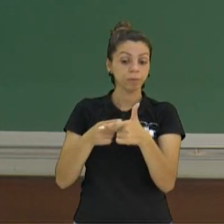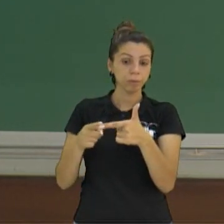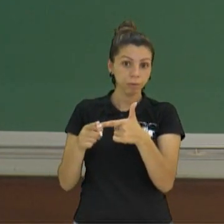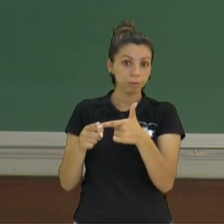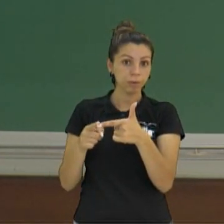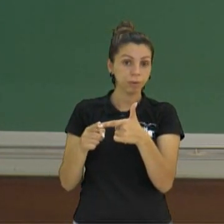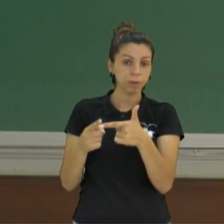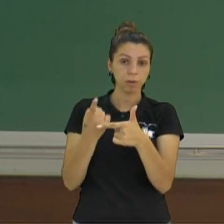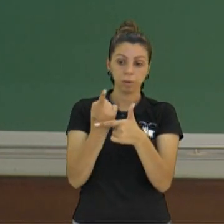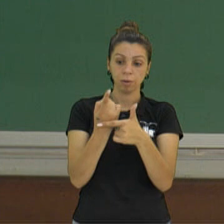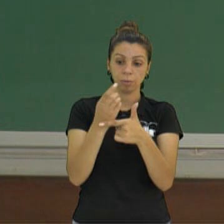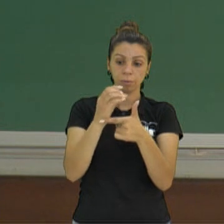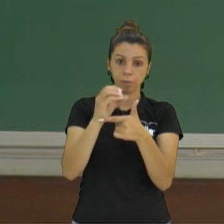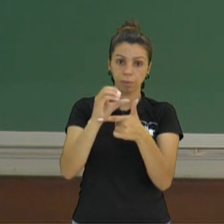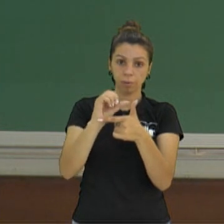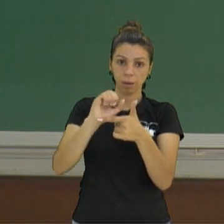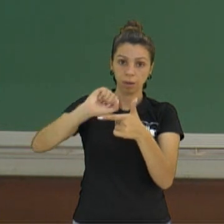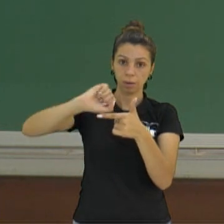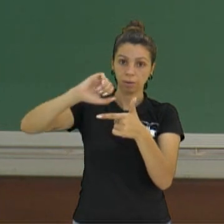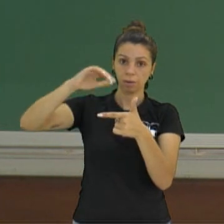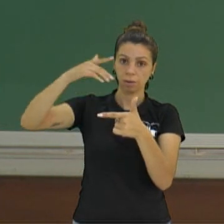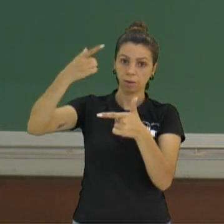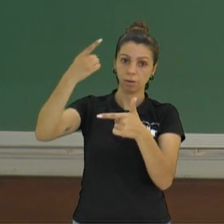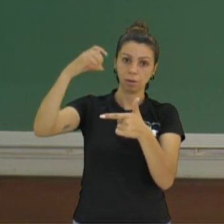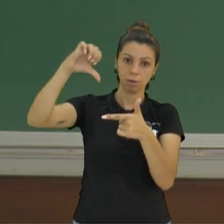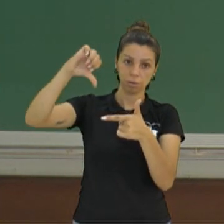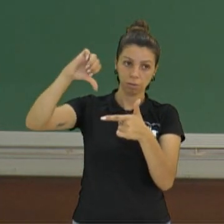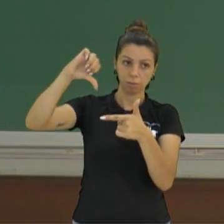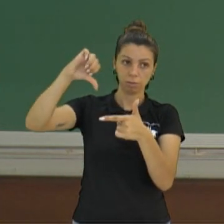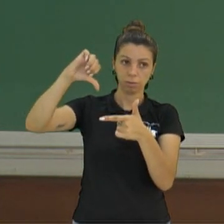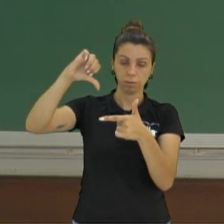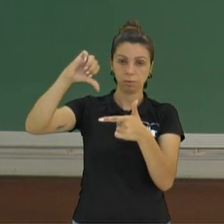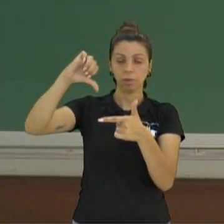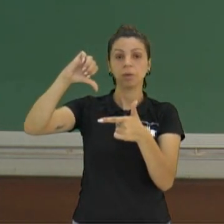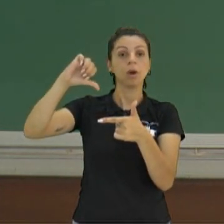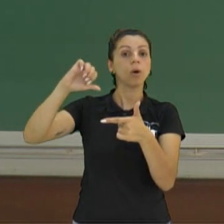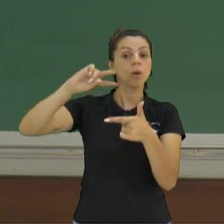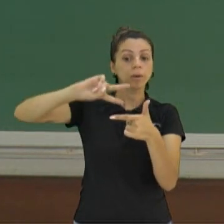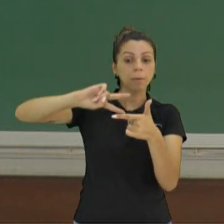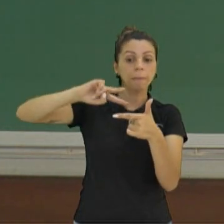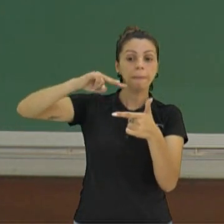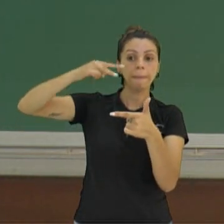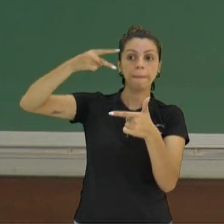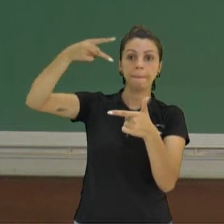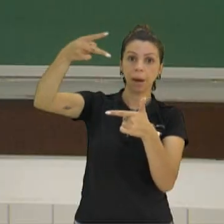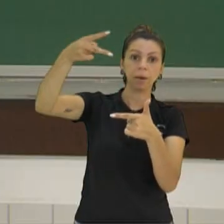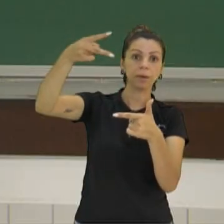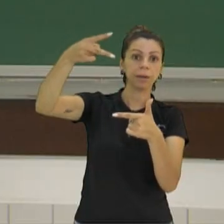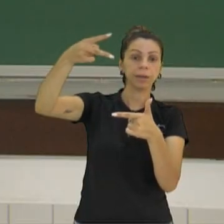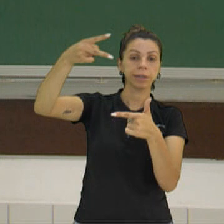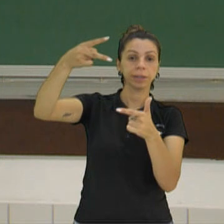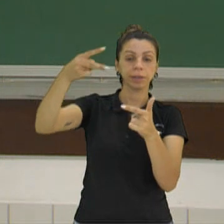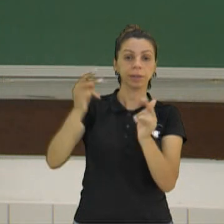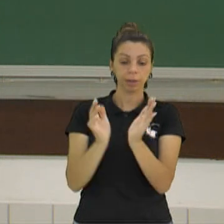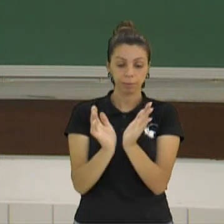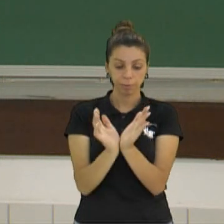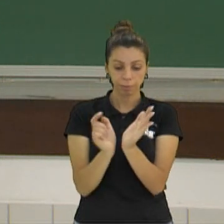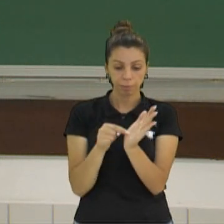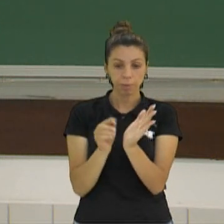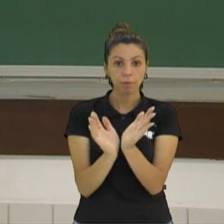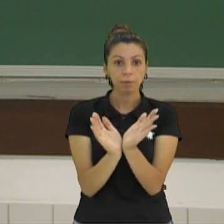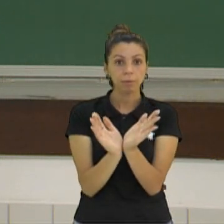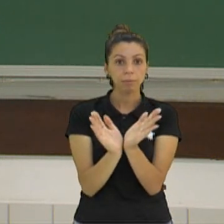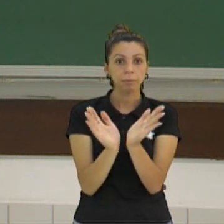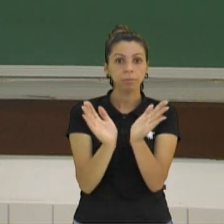Então, para eu transformar este número neste aqui de volta, eu vou multiplicar por 10 à nona. Então,